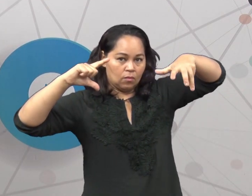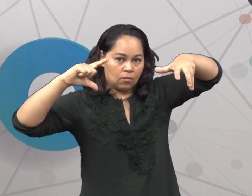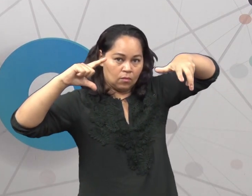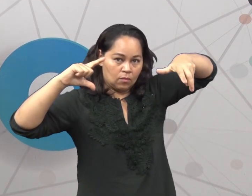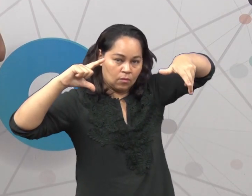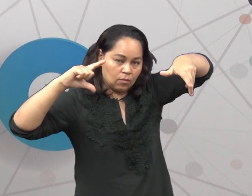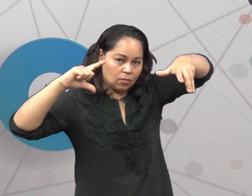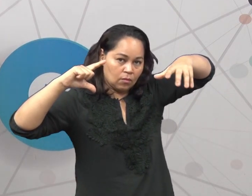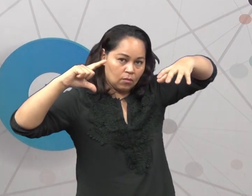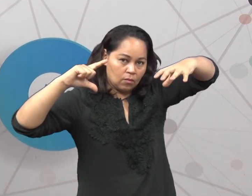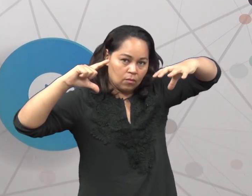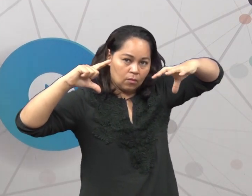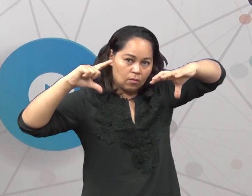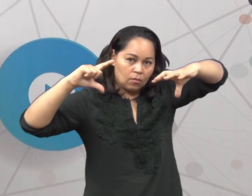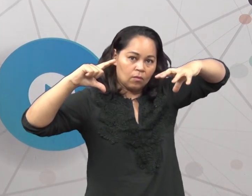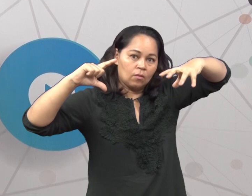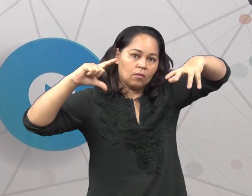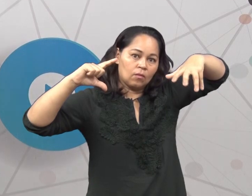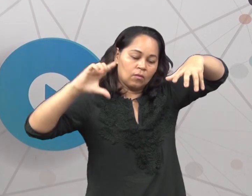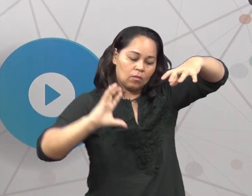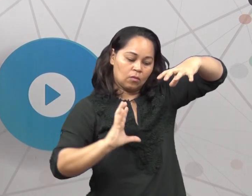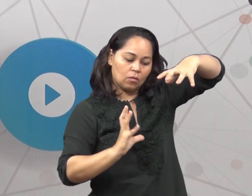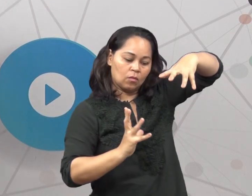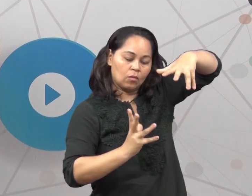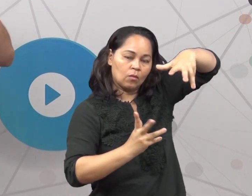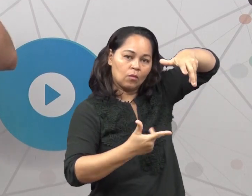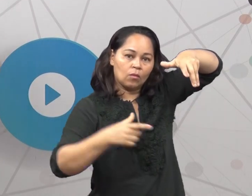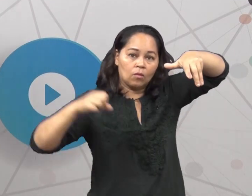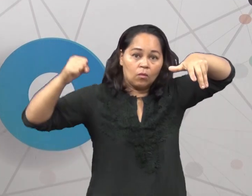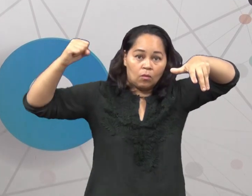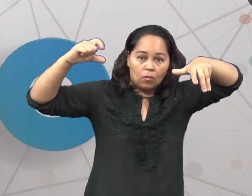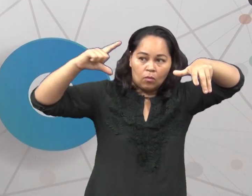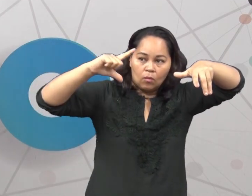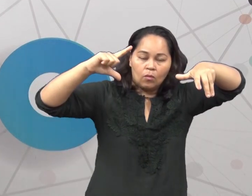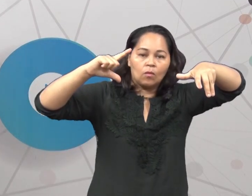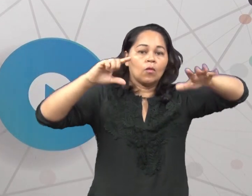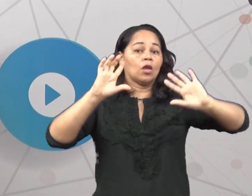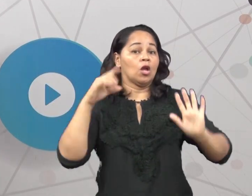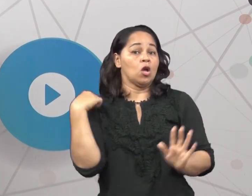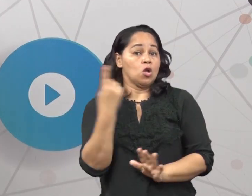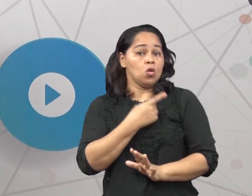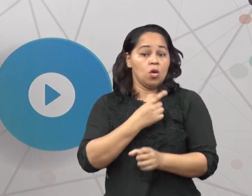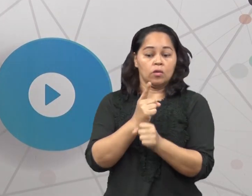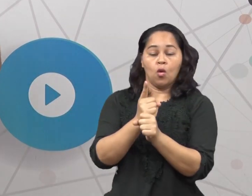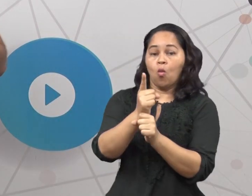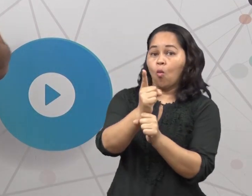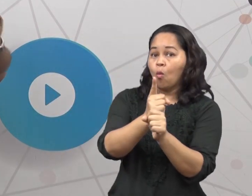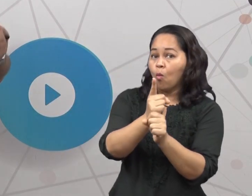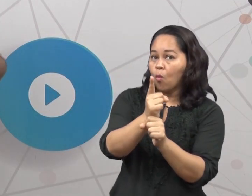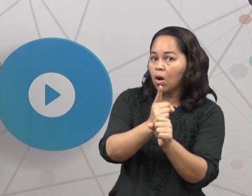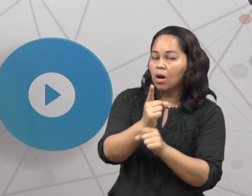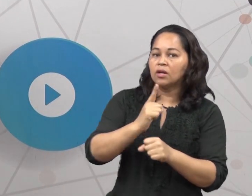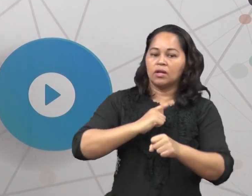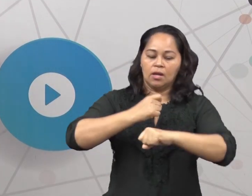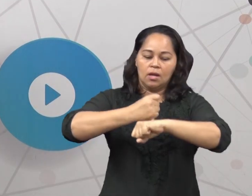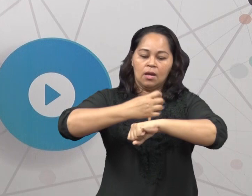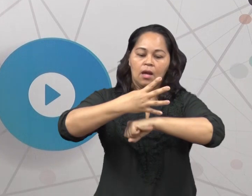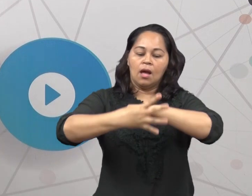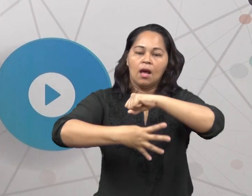acontece? Nós passamos um ano. Aí dentro desse ano nós temos o que? As estações do